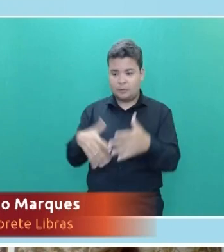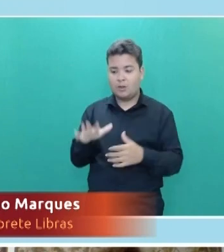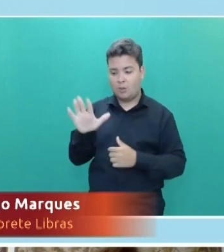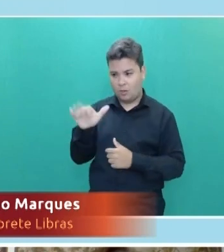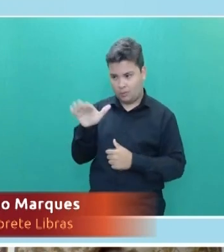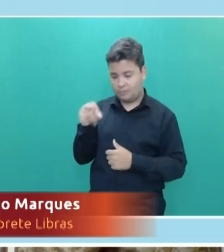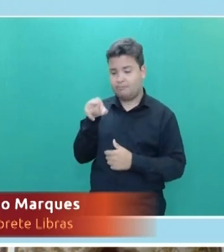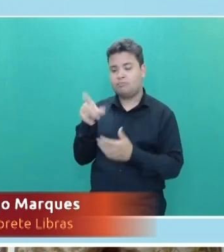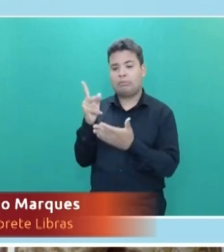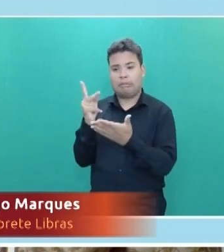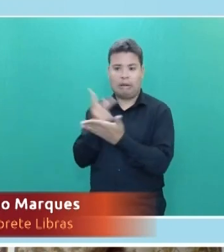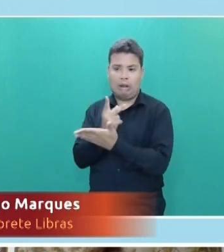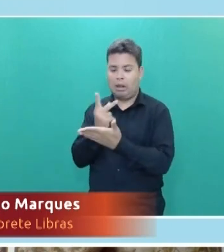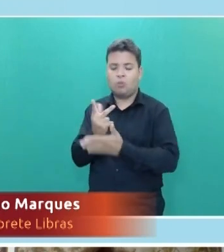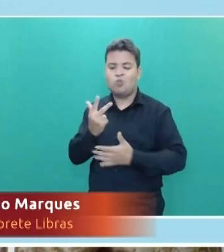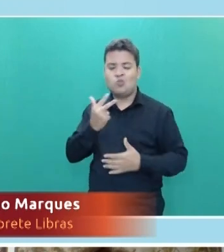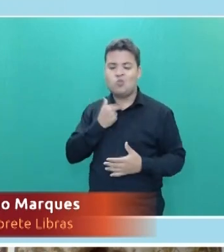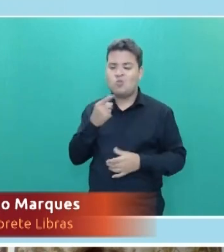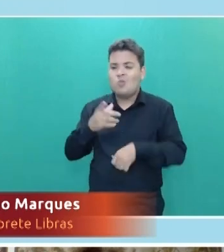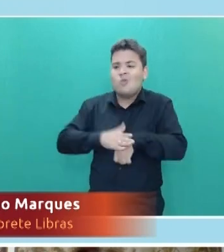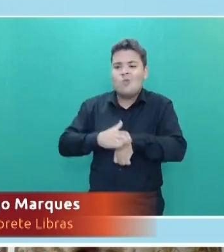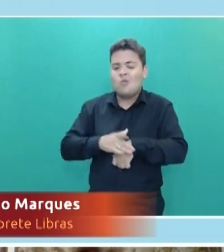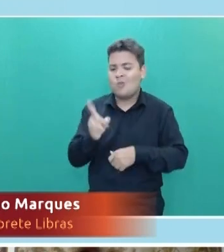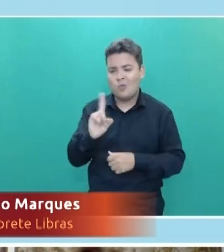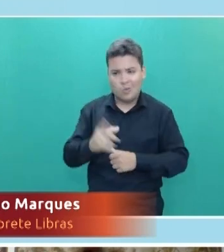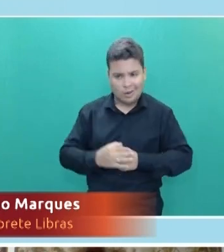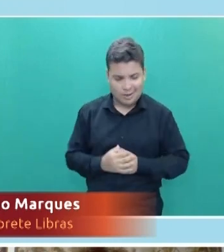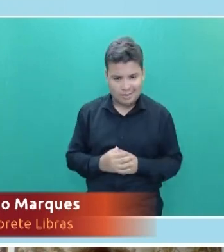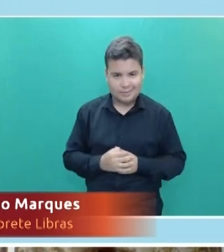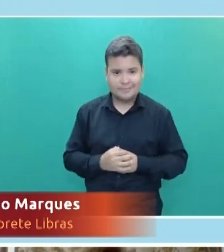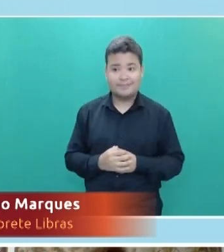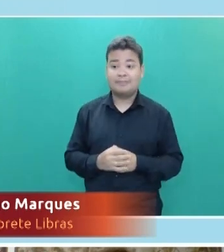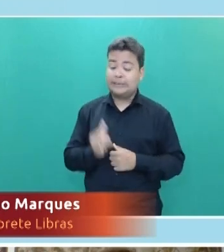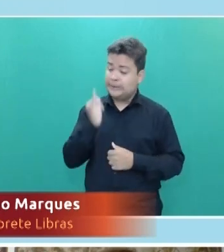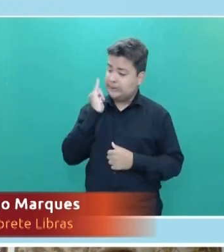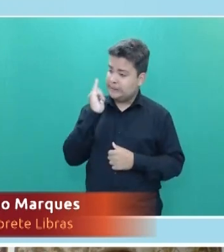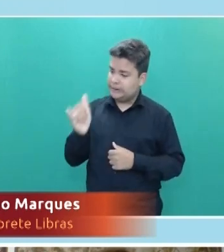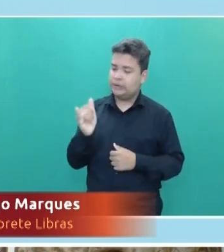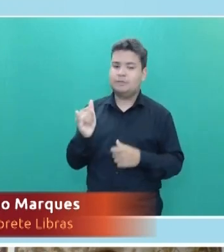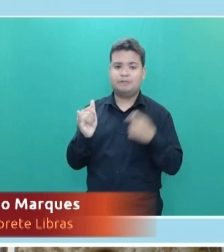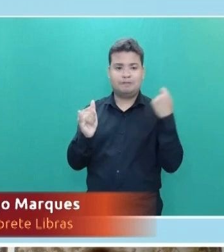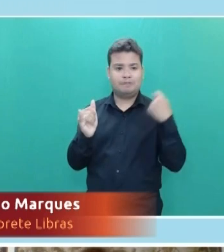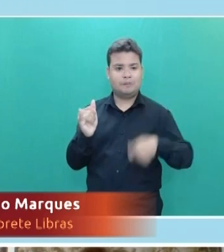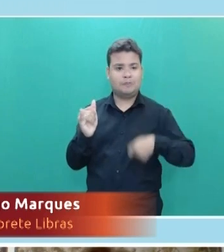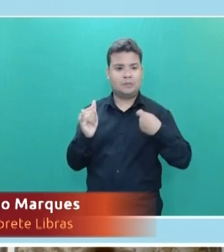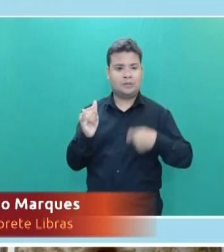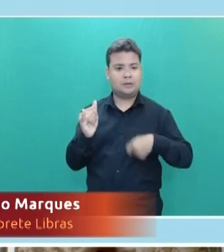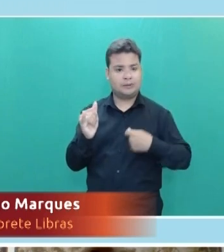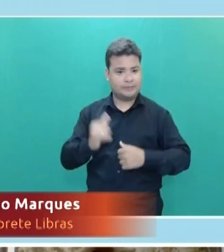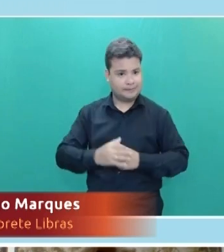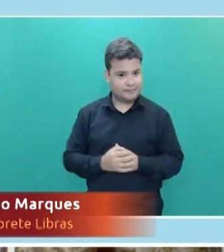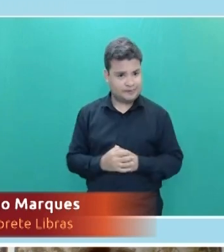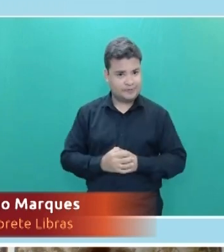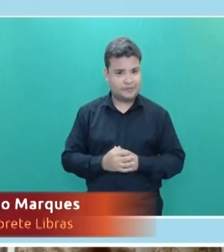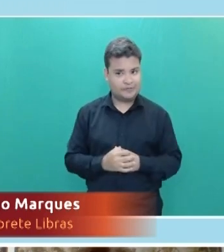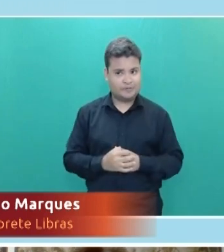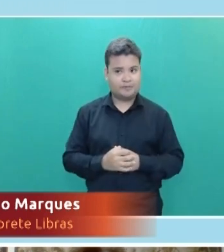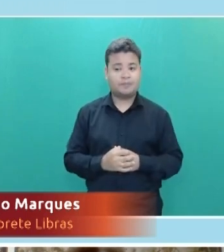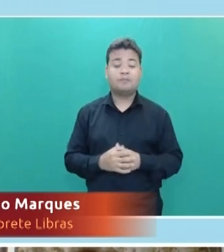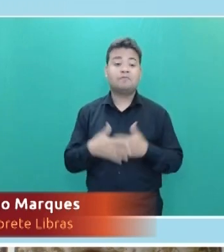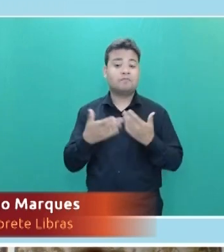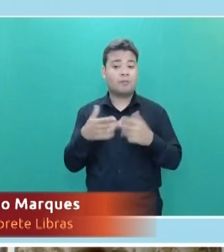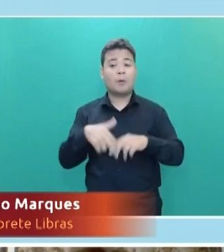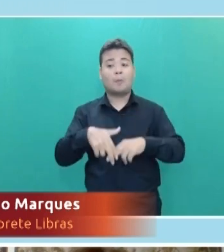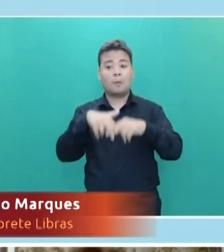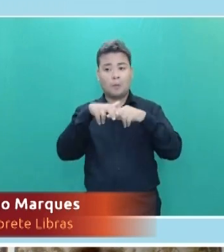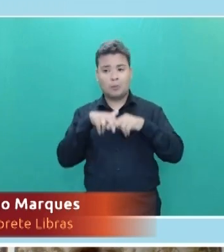deve ser feito. Essa pessoa deve ser alertada sobre isso, né? Então, eu acho que, portanto, não se